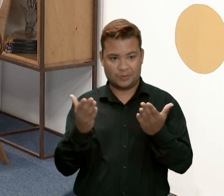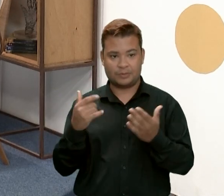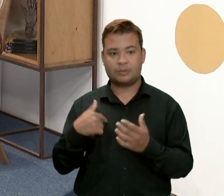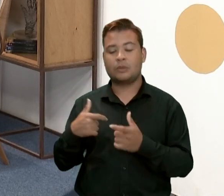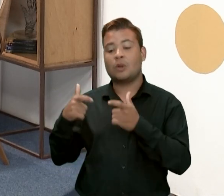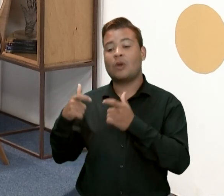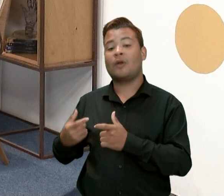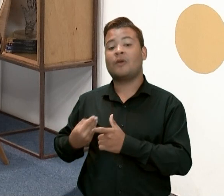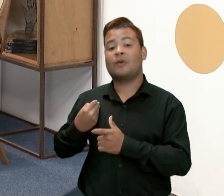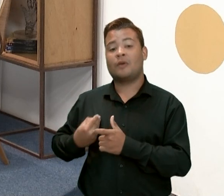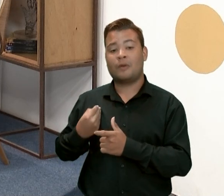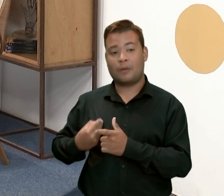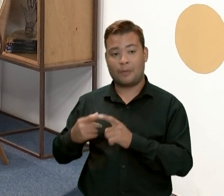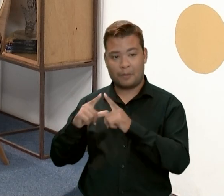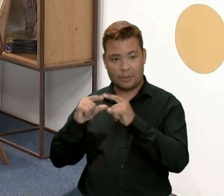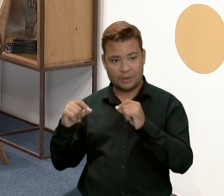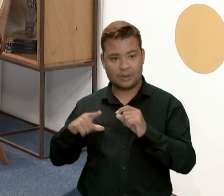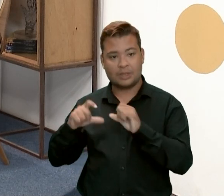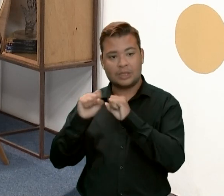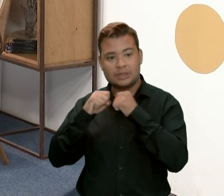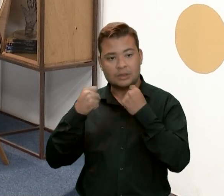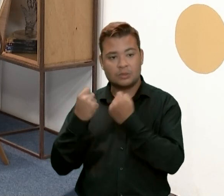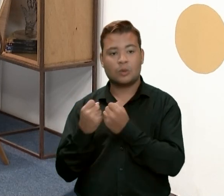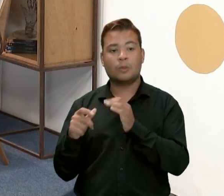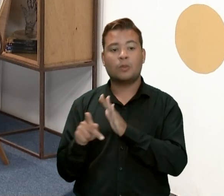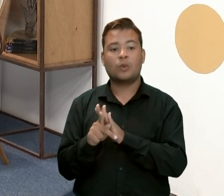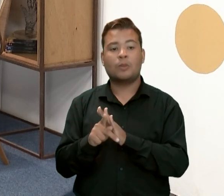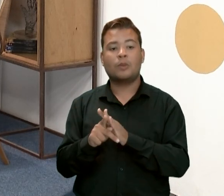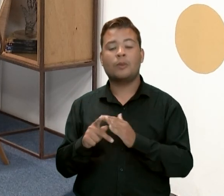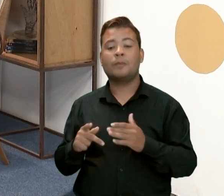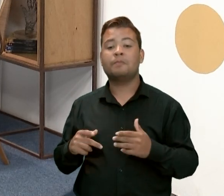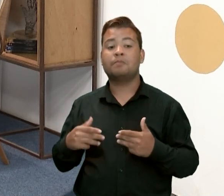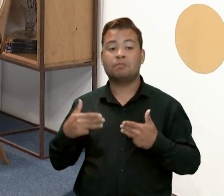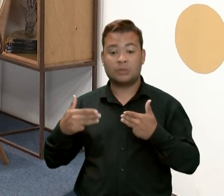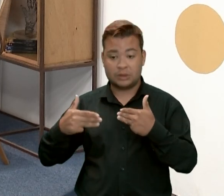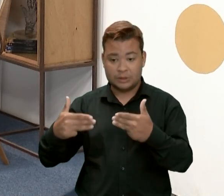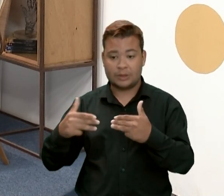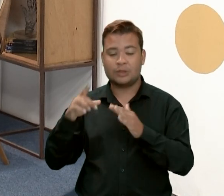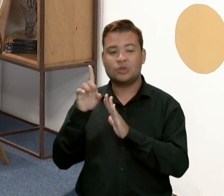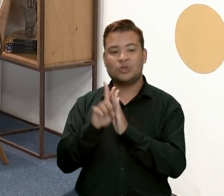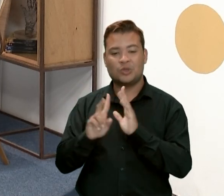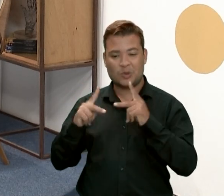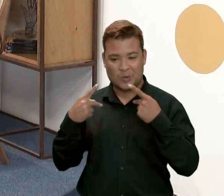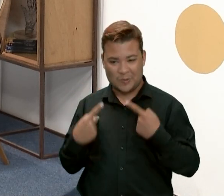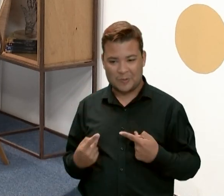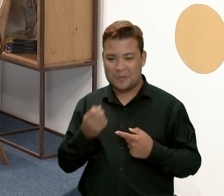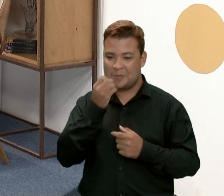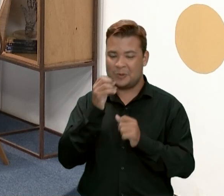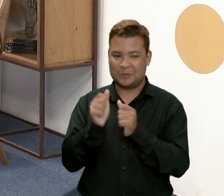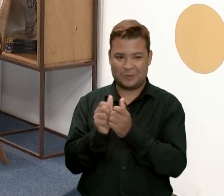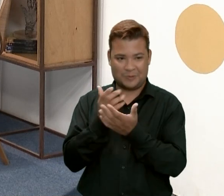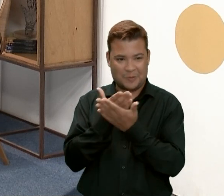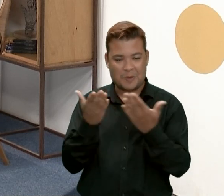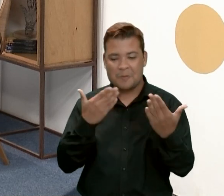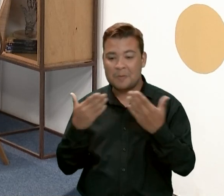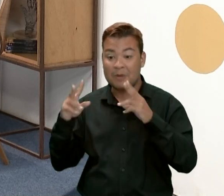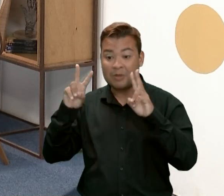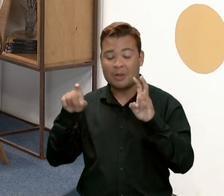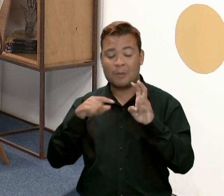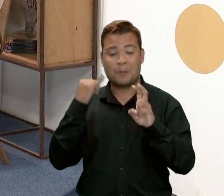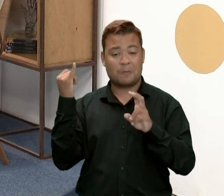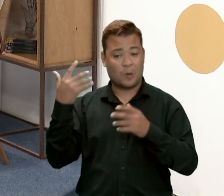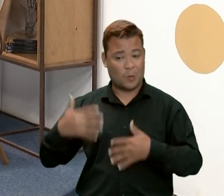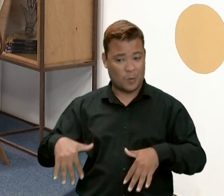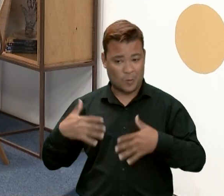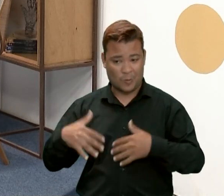de Brasília, num seminário do Ministério dos Direitos Humanos. E bom demais estar aqui com vocês, falando de um assunto tão importante. A gente é